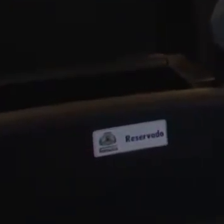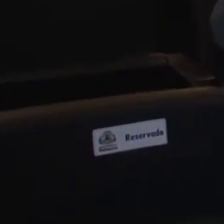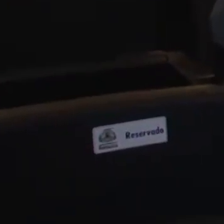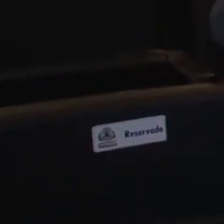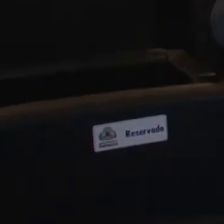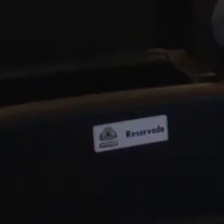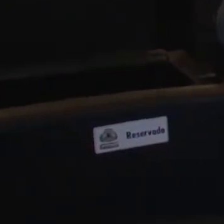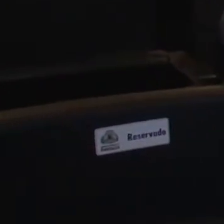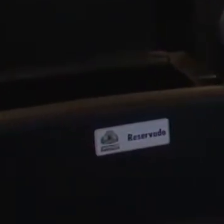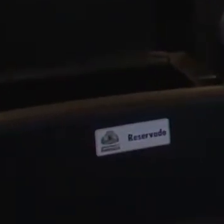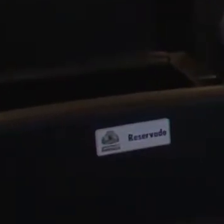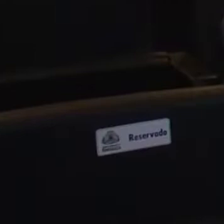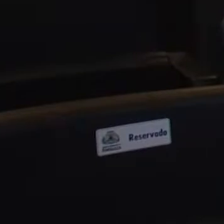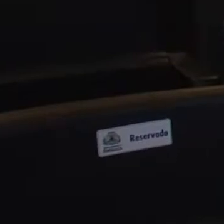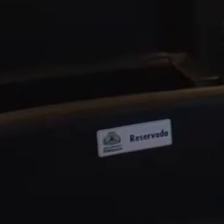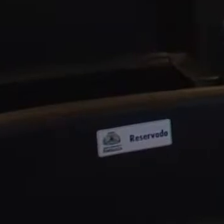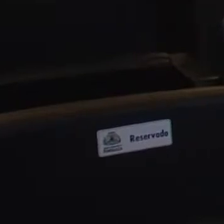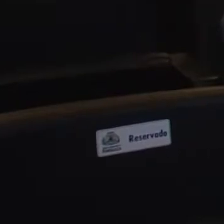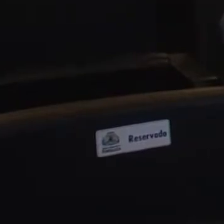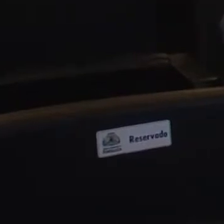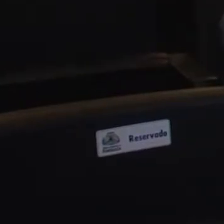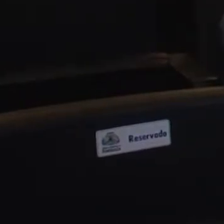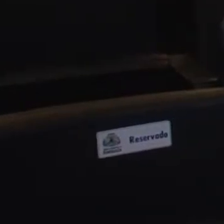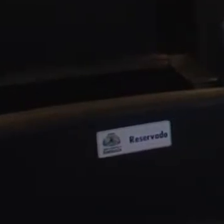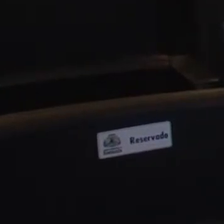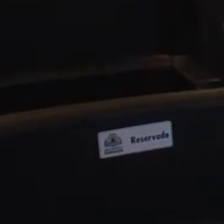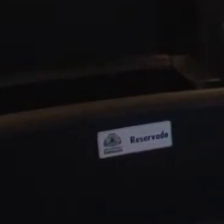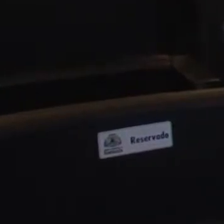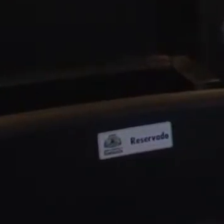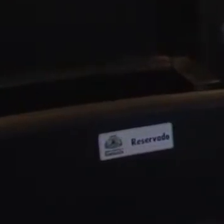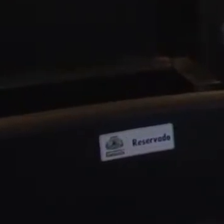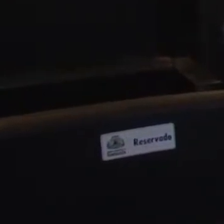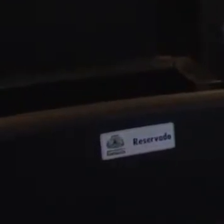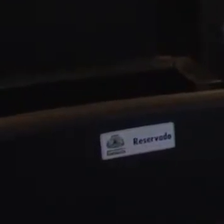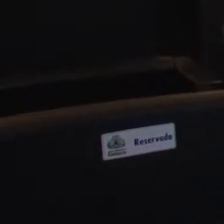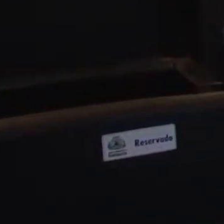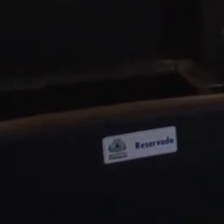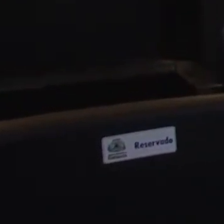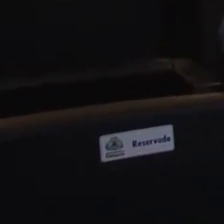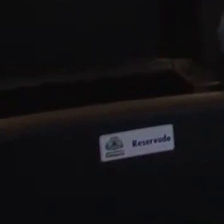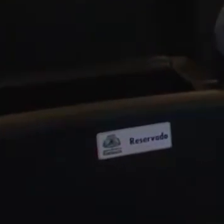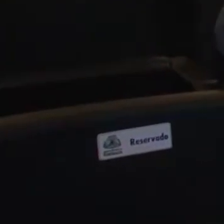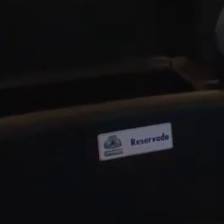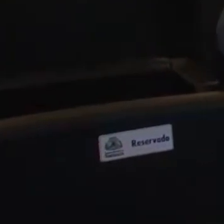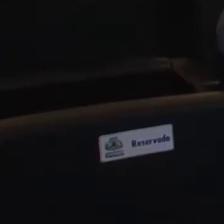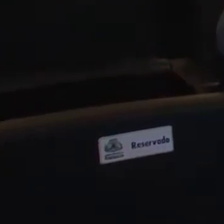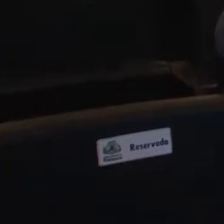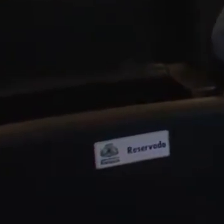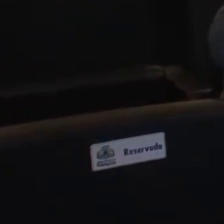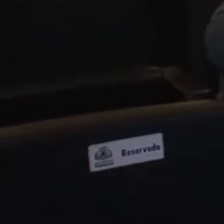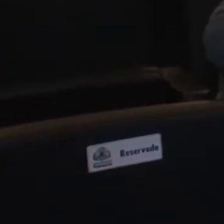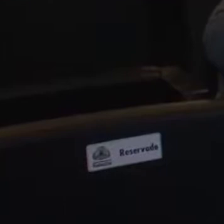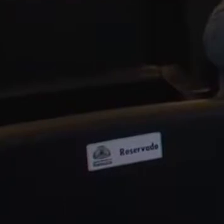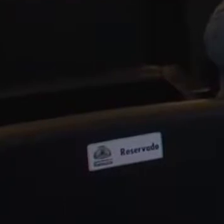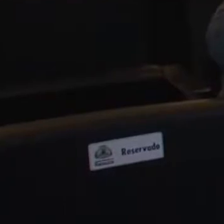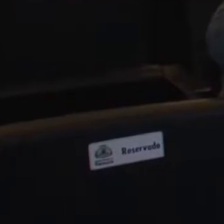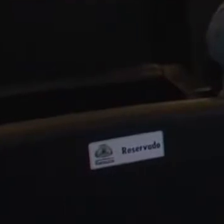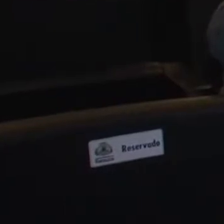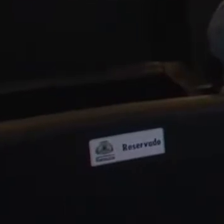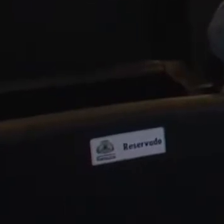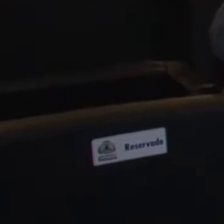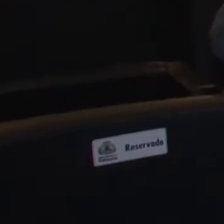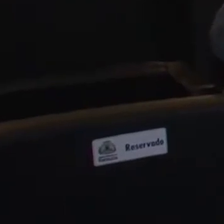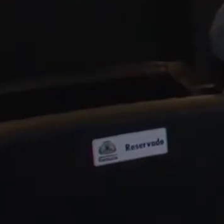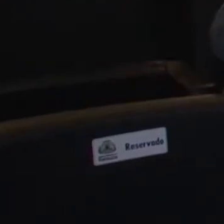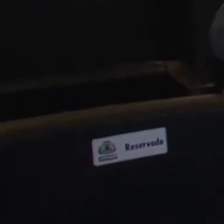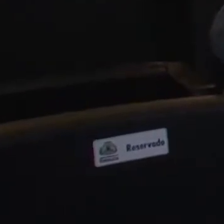é facultativa e a do Estado deixa de existir. Portanto, é um desmonte do Estado do Bem-Estar Social